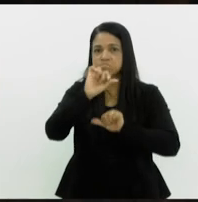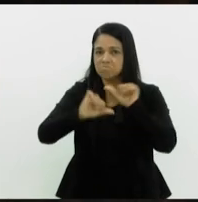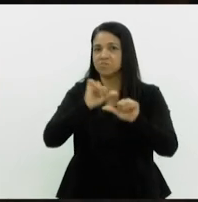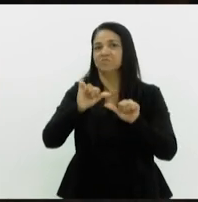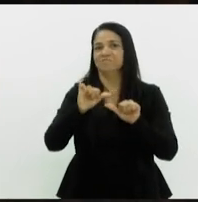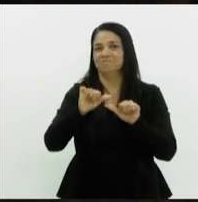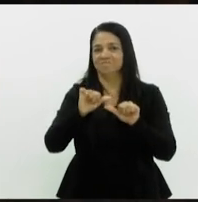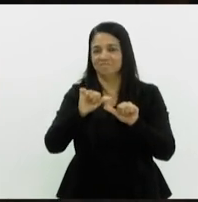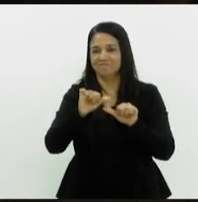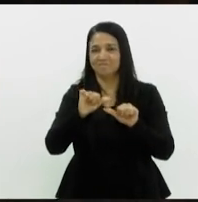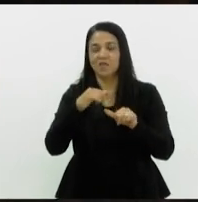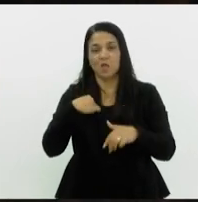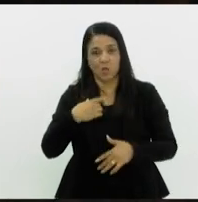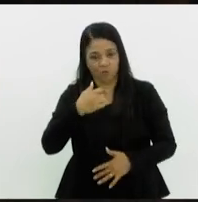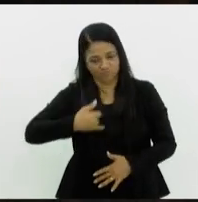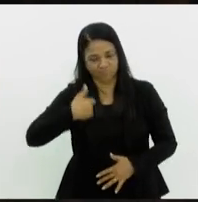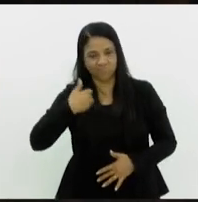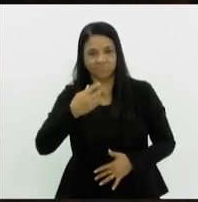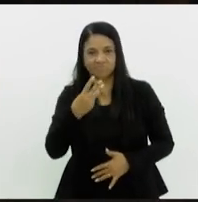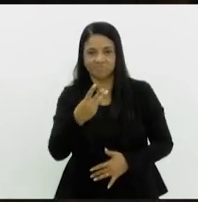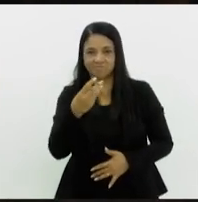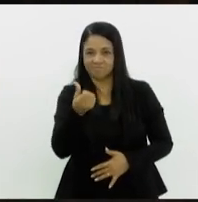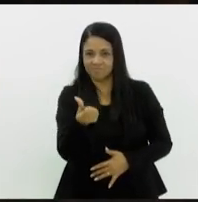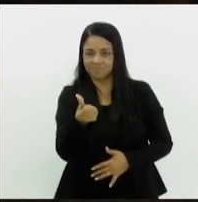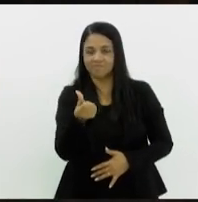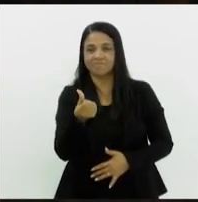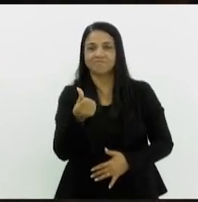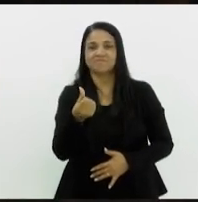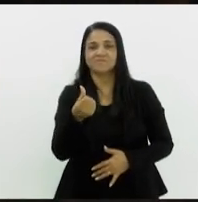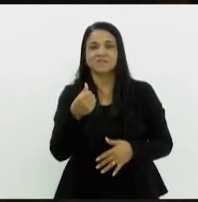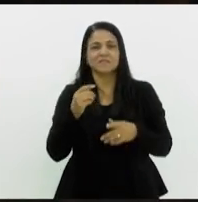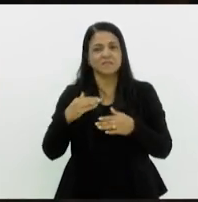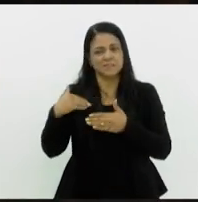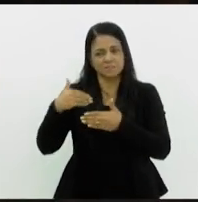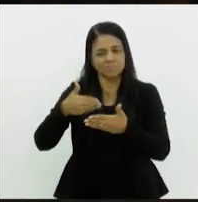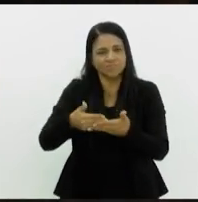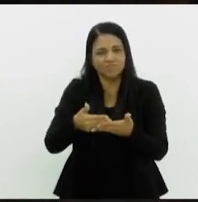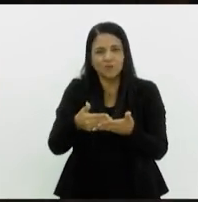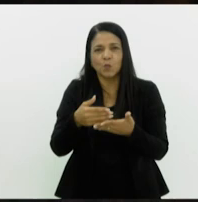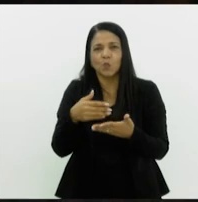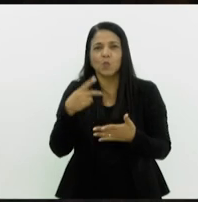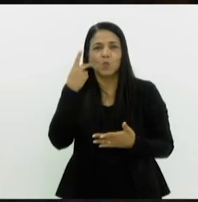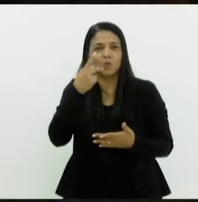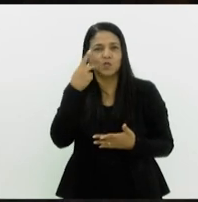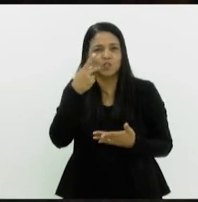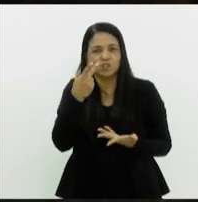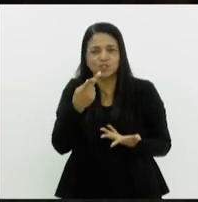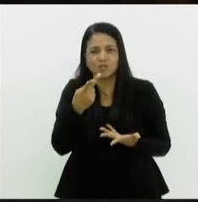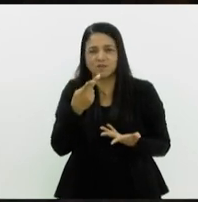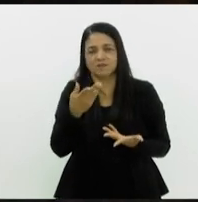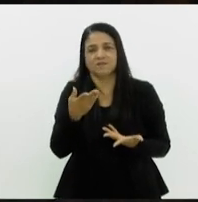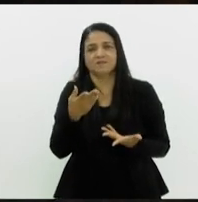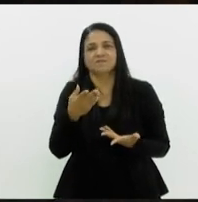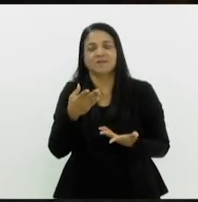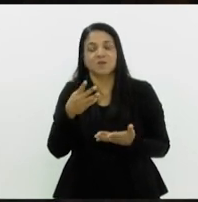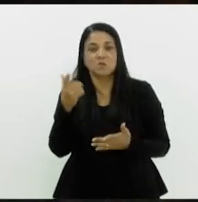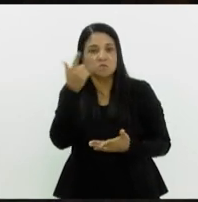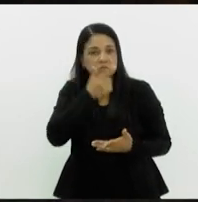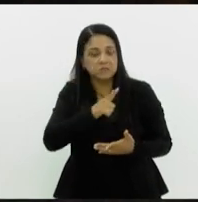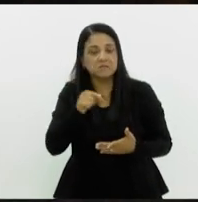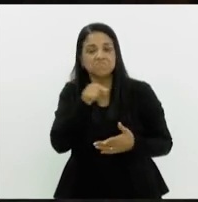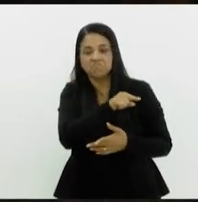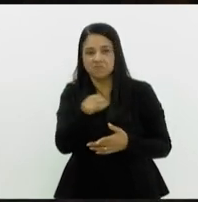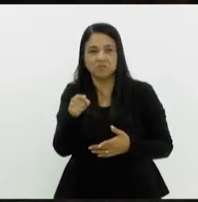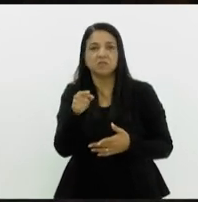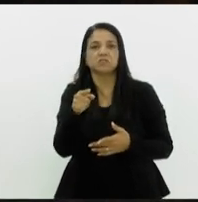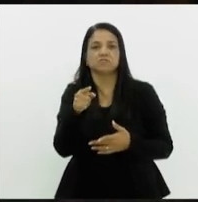anos, uma trajetória muito curta na política, poder estar realizando isso, que eu tenho certeza que vocês me conduziram até